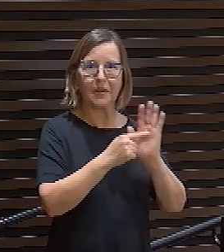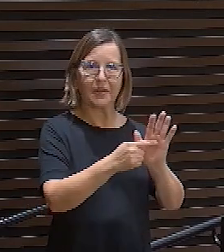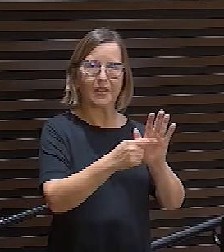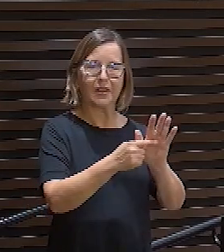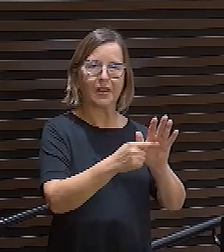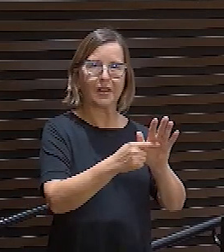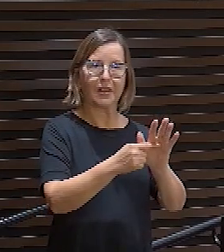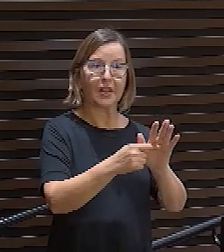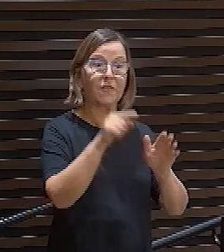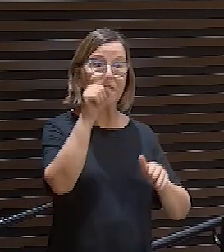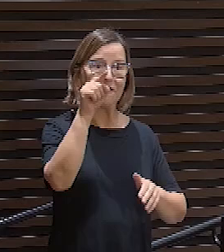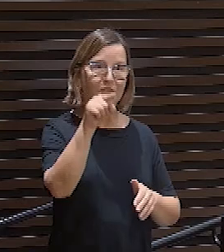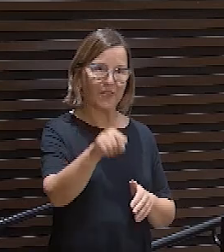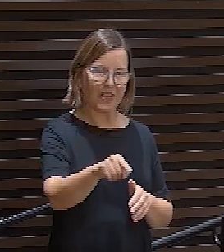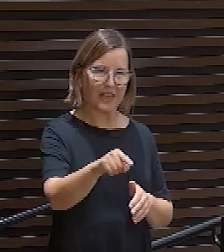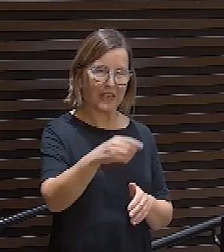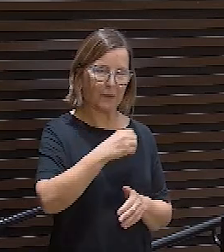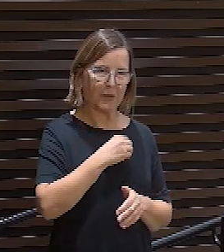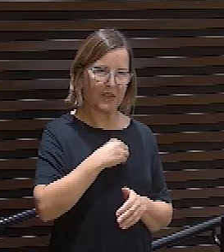santo,